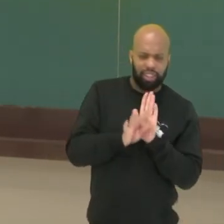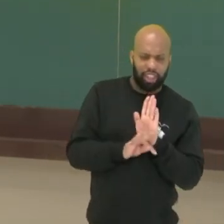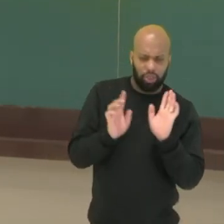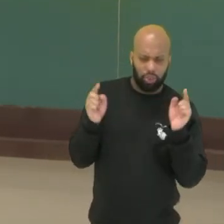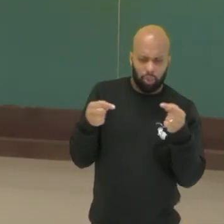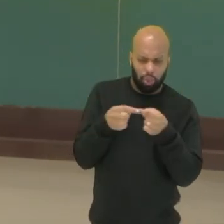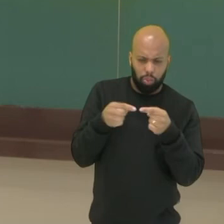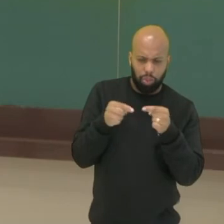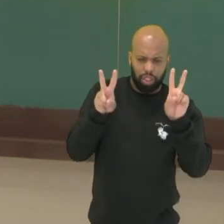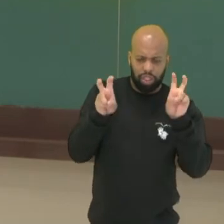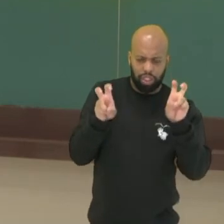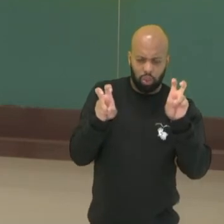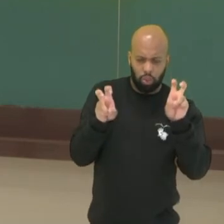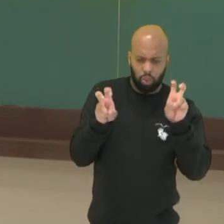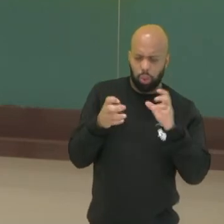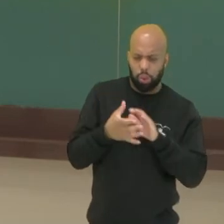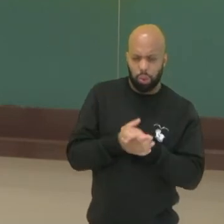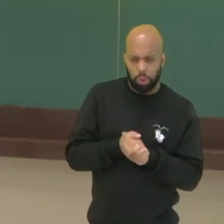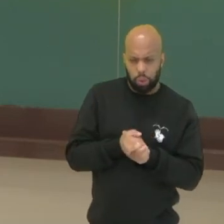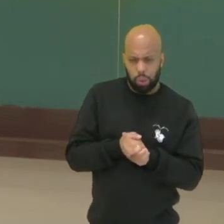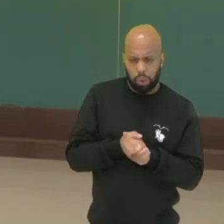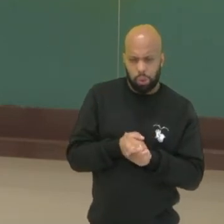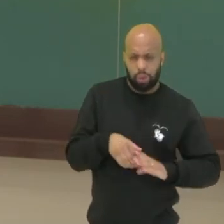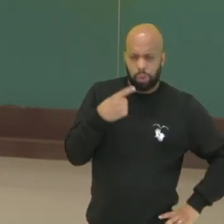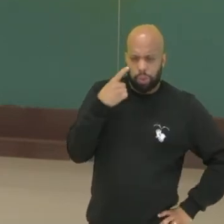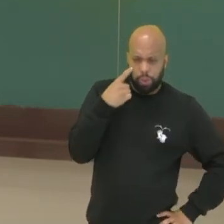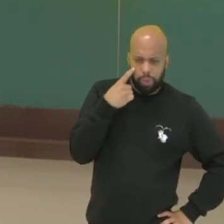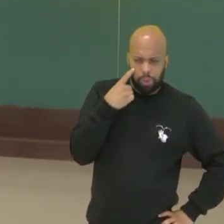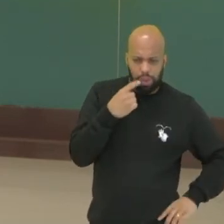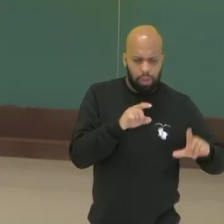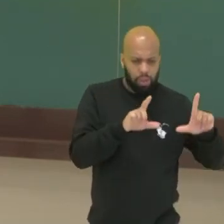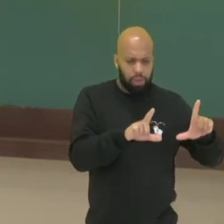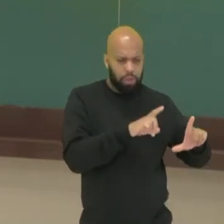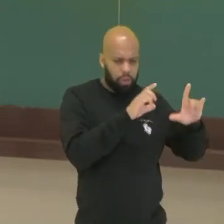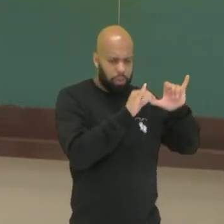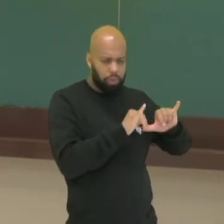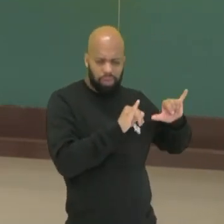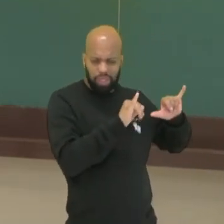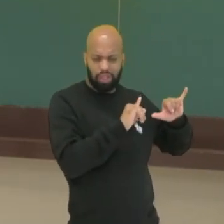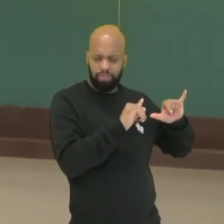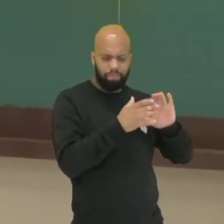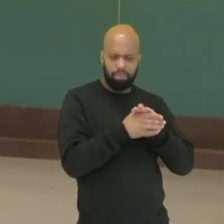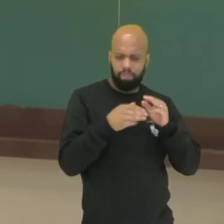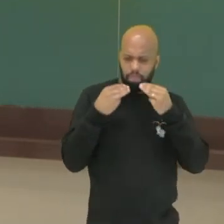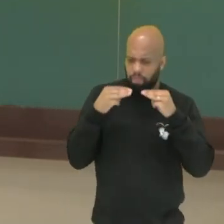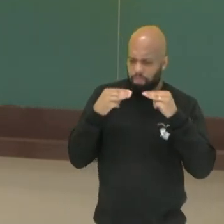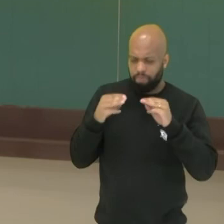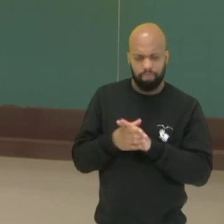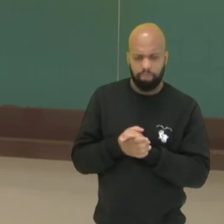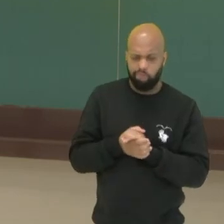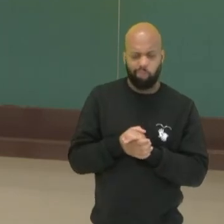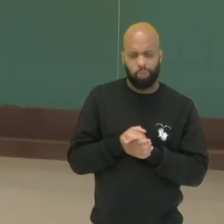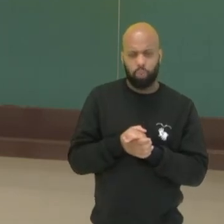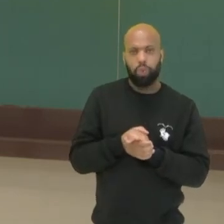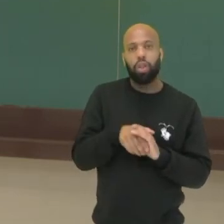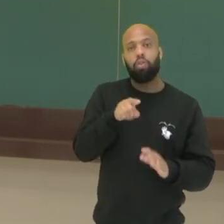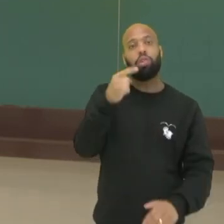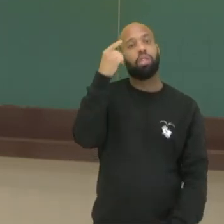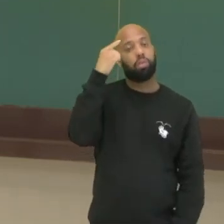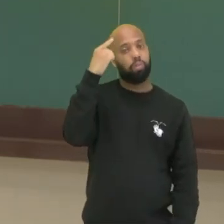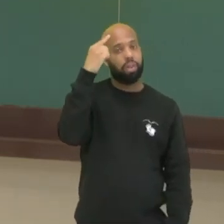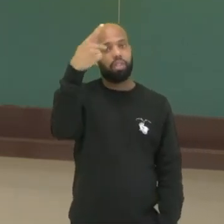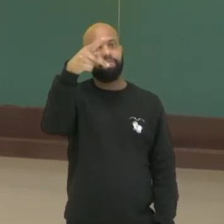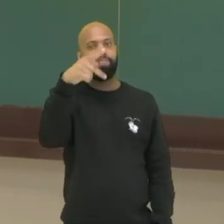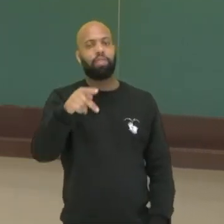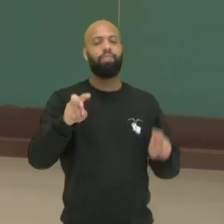chame atenção. Qual seria? Publicidade? Não. Propaganda? Não. E daí você vai pensar o seu título